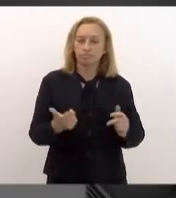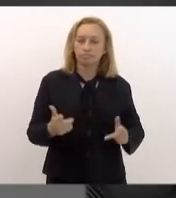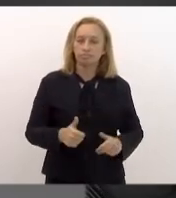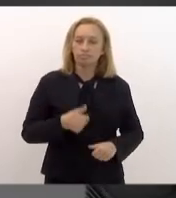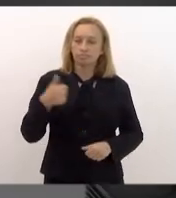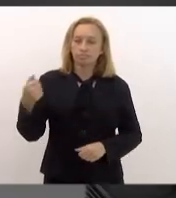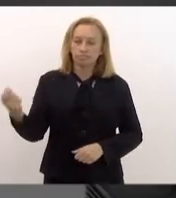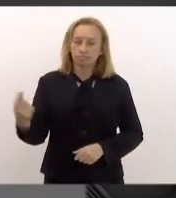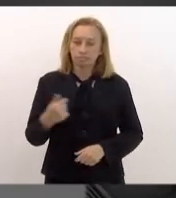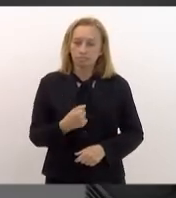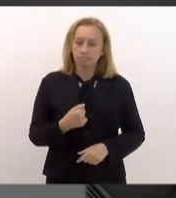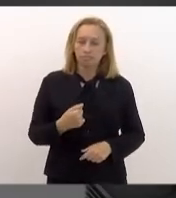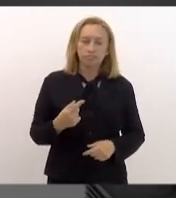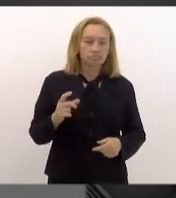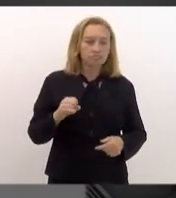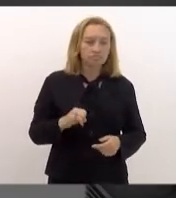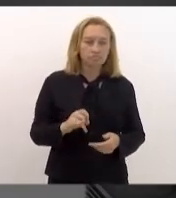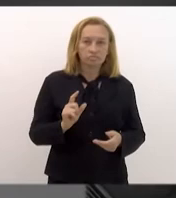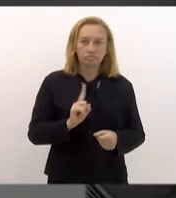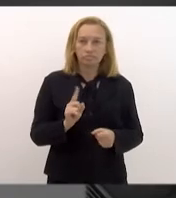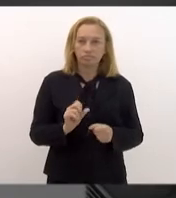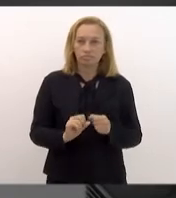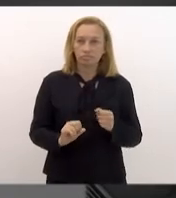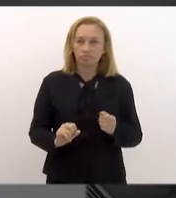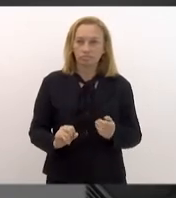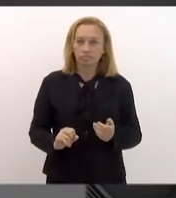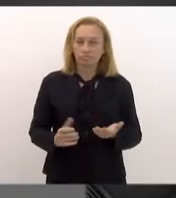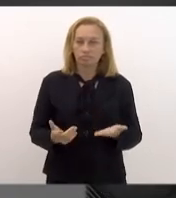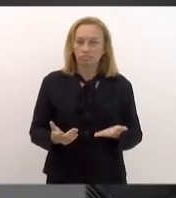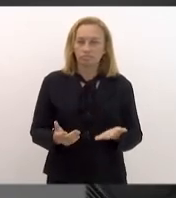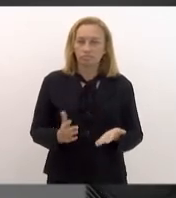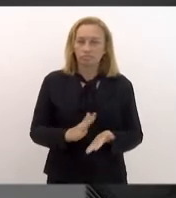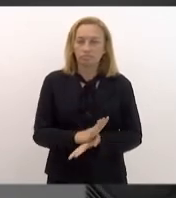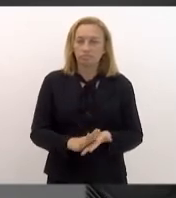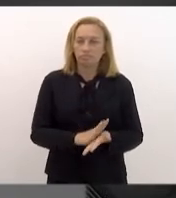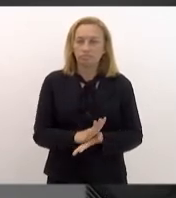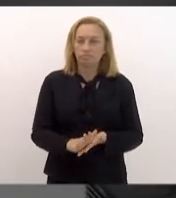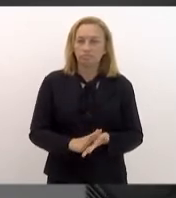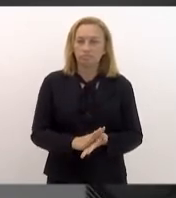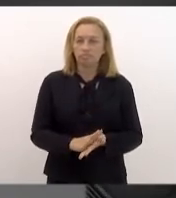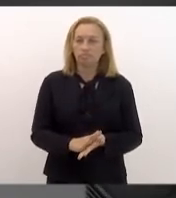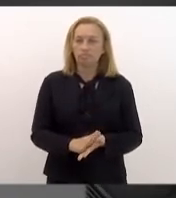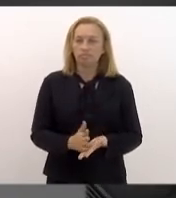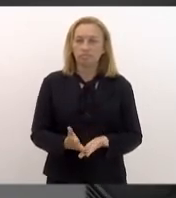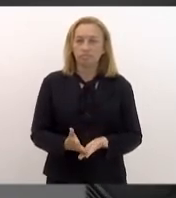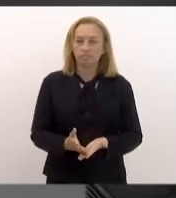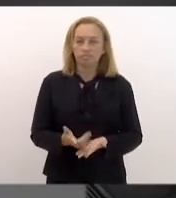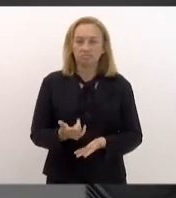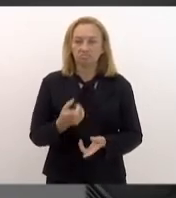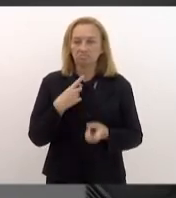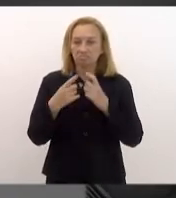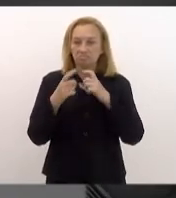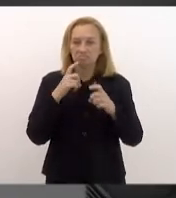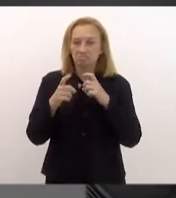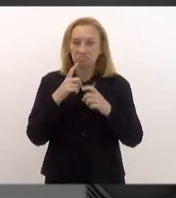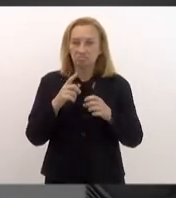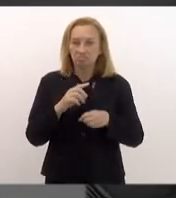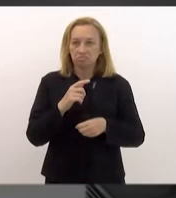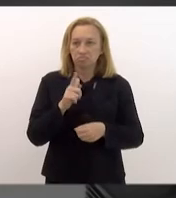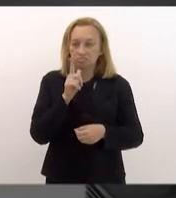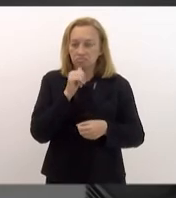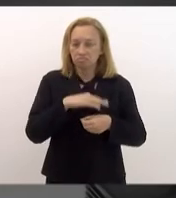não fizermos nada, o que vai acontecer ali? Muito provavelmente não vai se discutir se vai ter saneamento, não vai se discutir